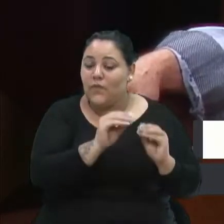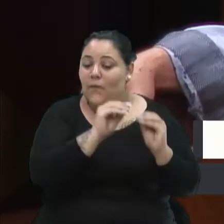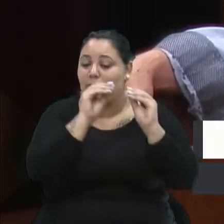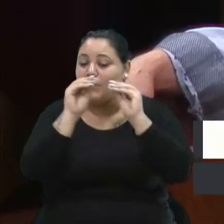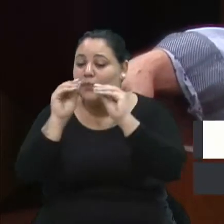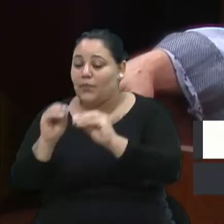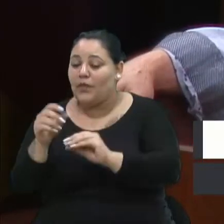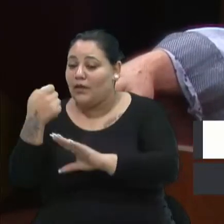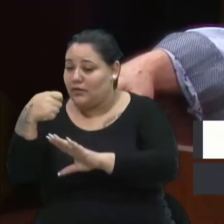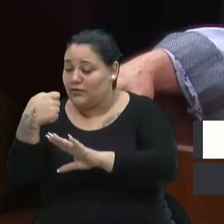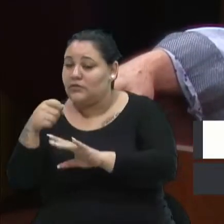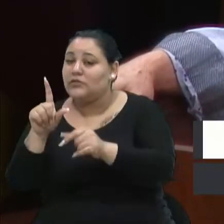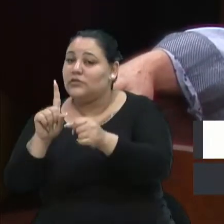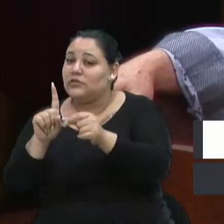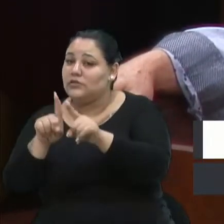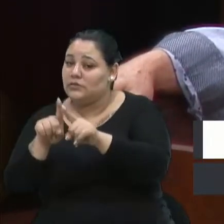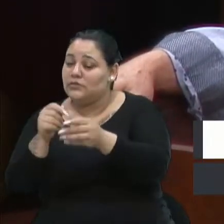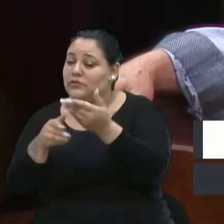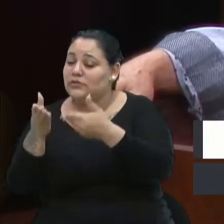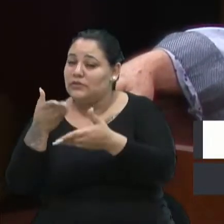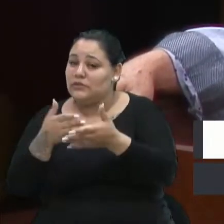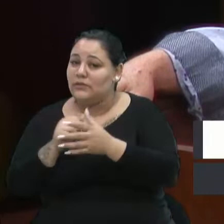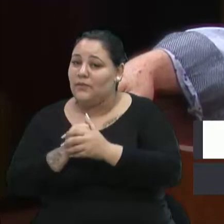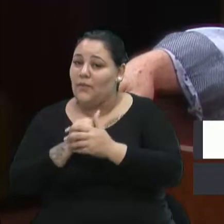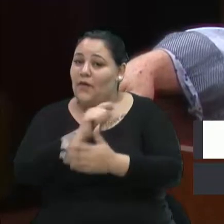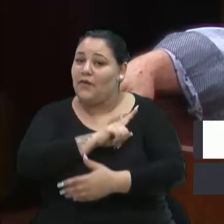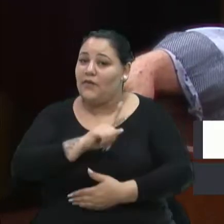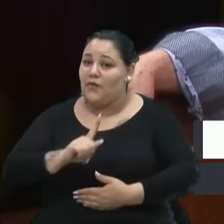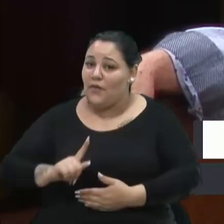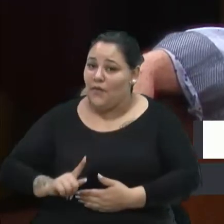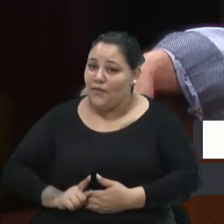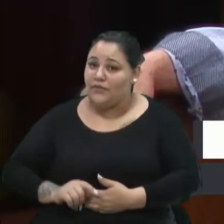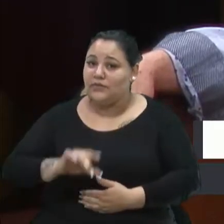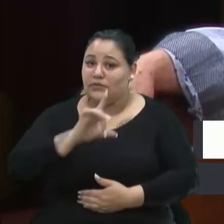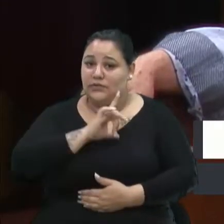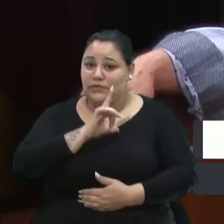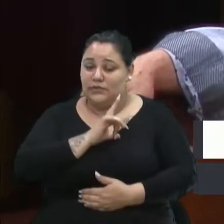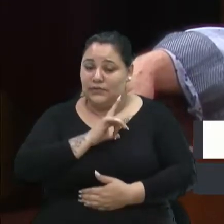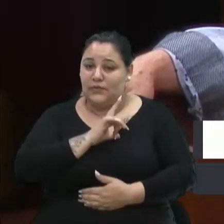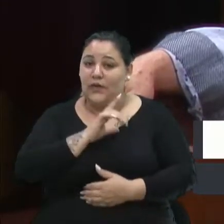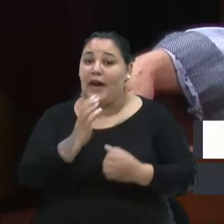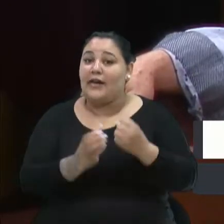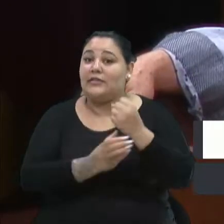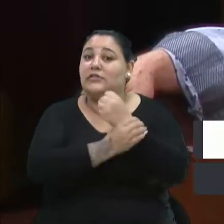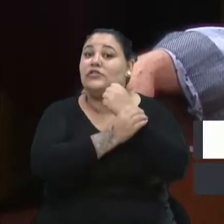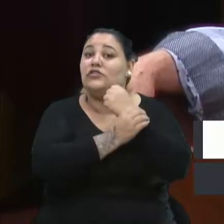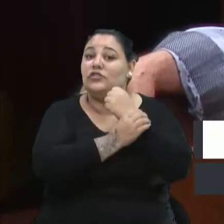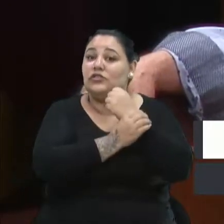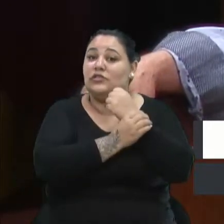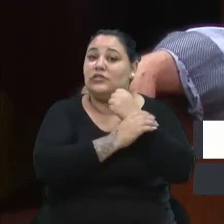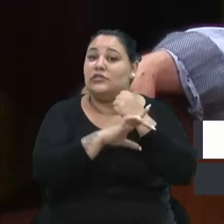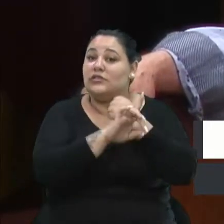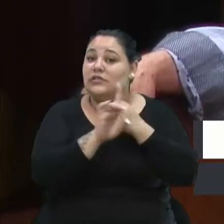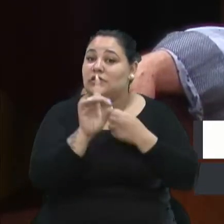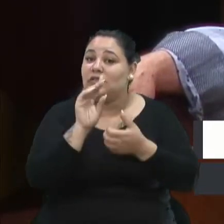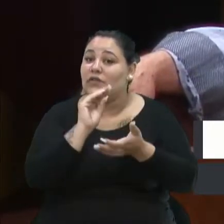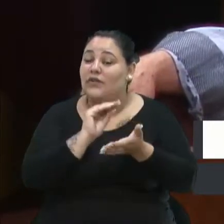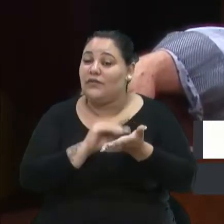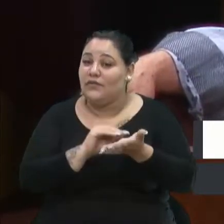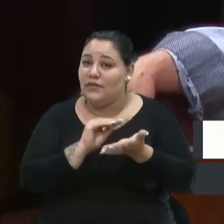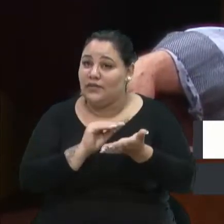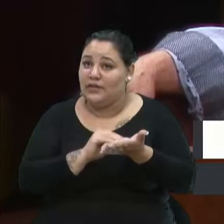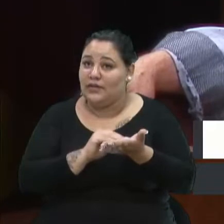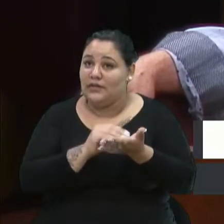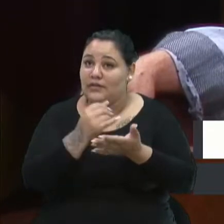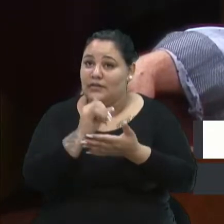as outras. O governo, na época, nos deu a garantia que não iria faltar, por se tivesse que